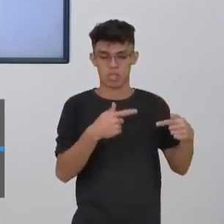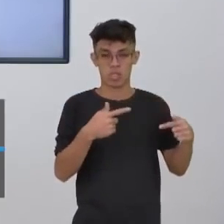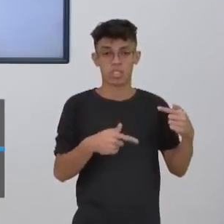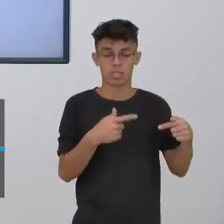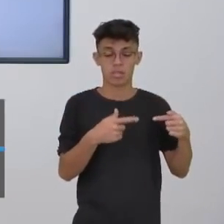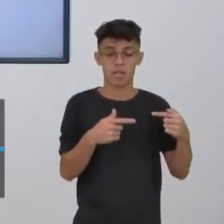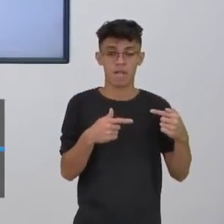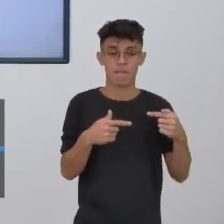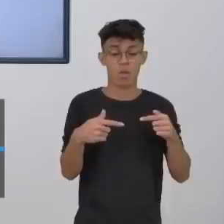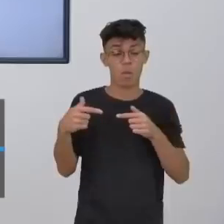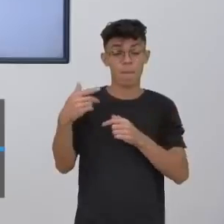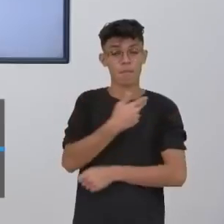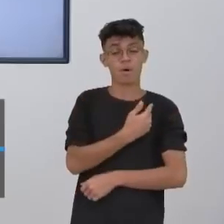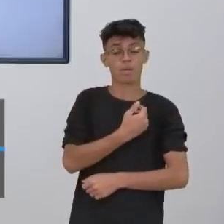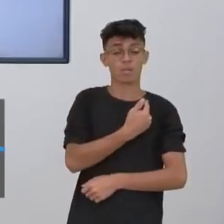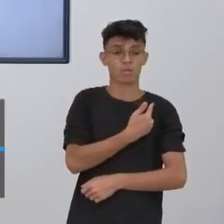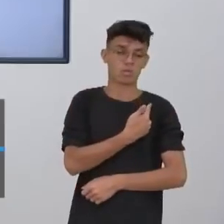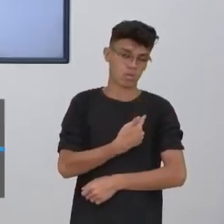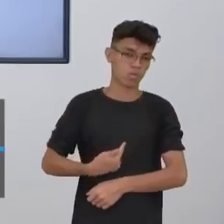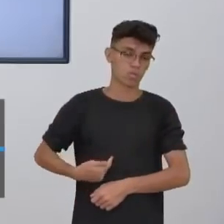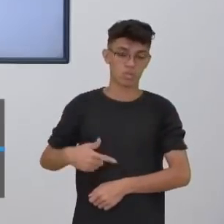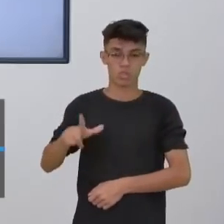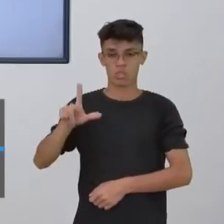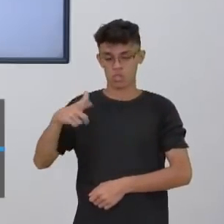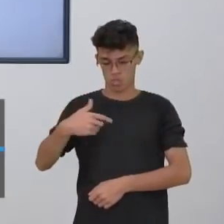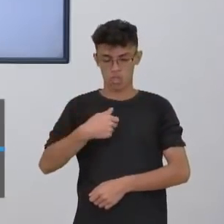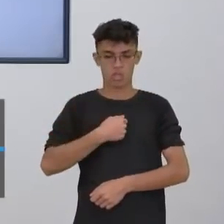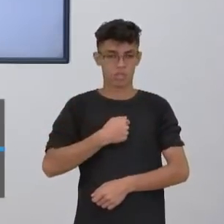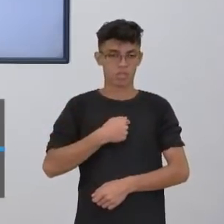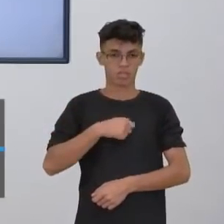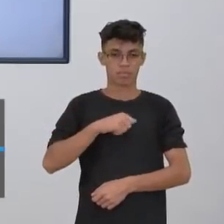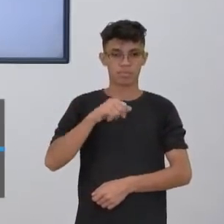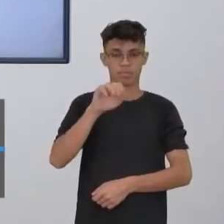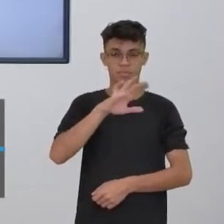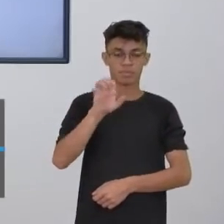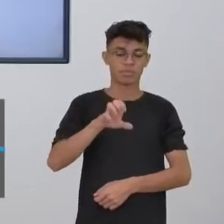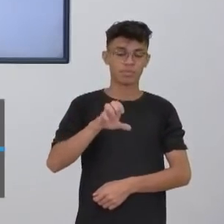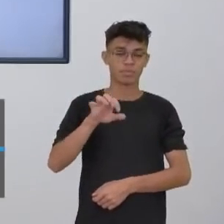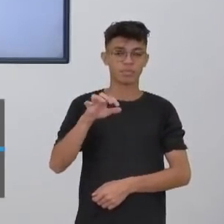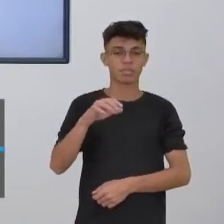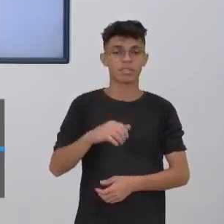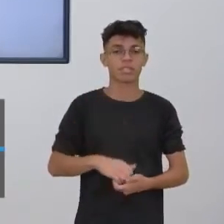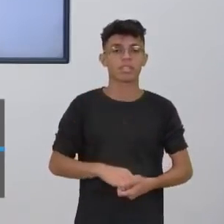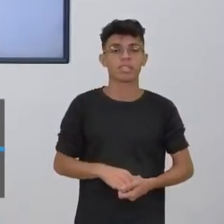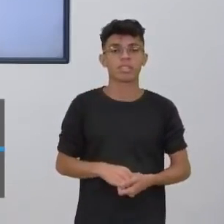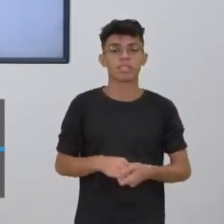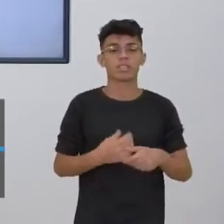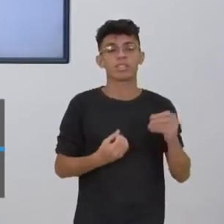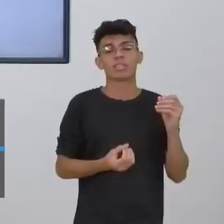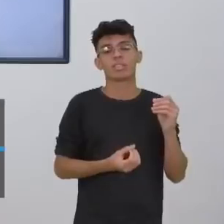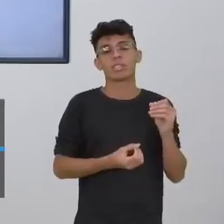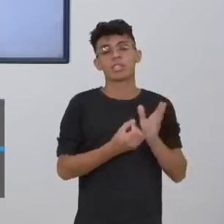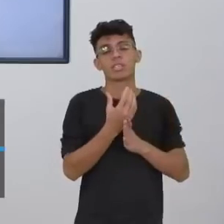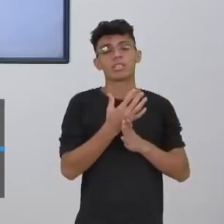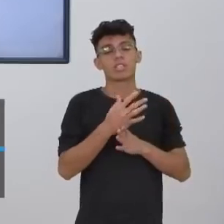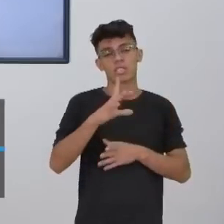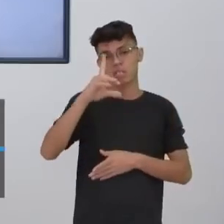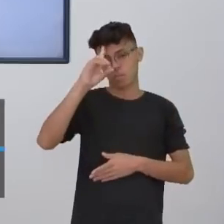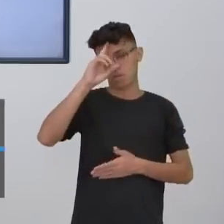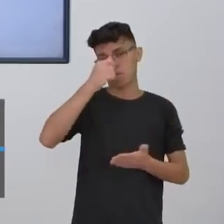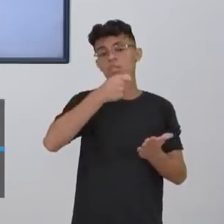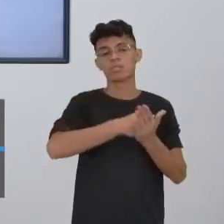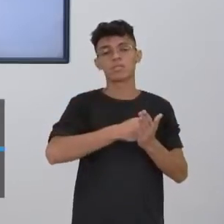poder de Vargas, ele acaba decretando estado de sítio em novembro de 37 e inaugura essa fase ditatorial que é